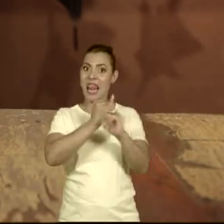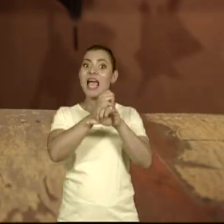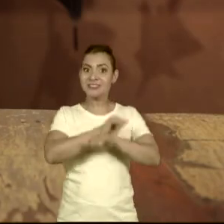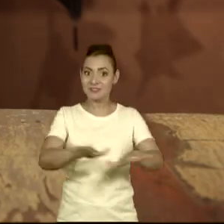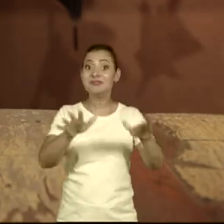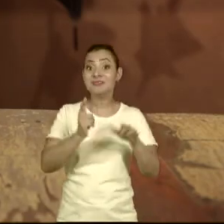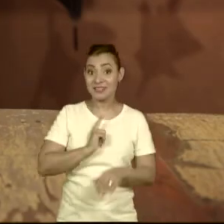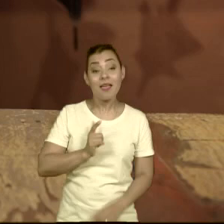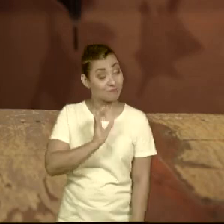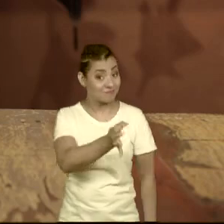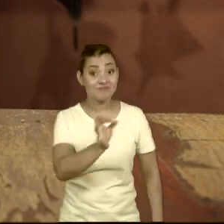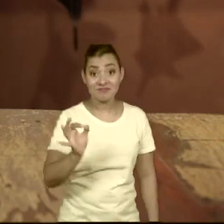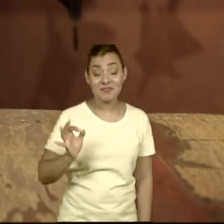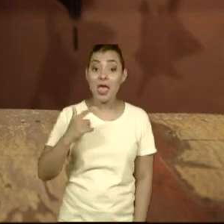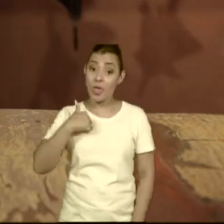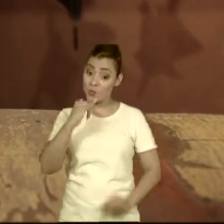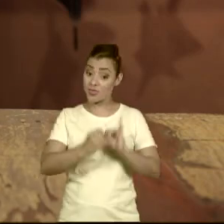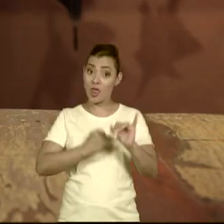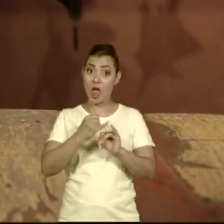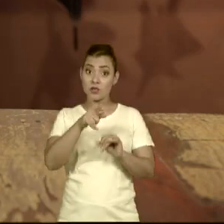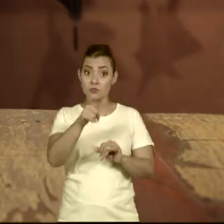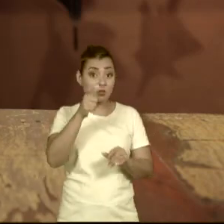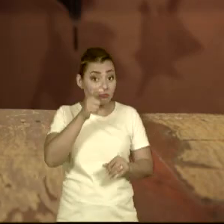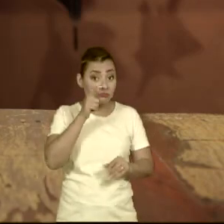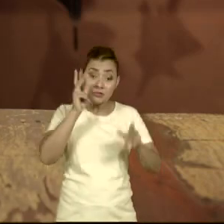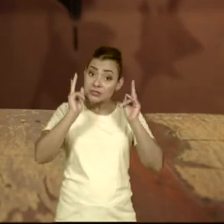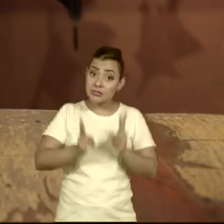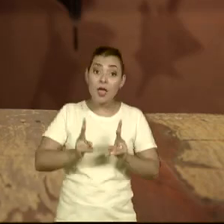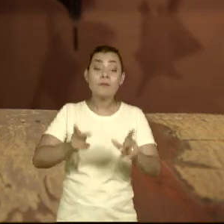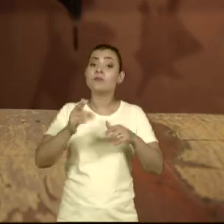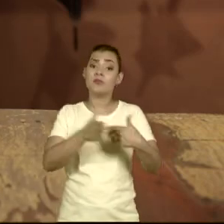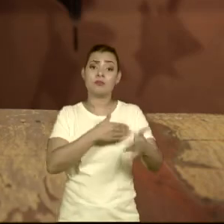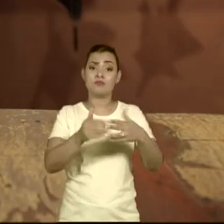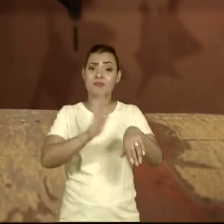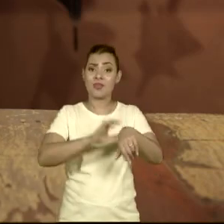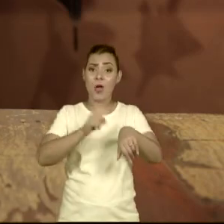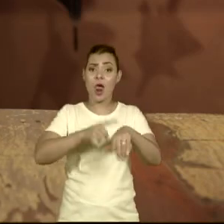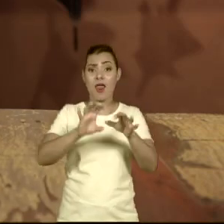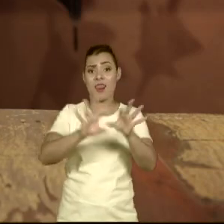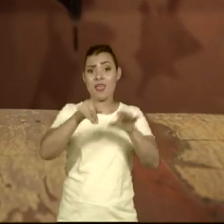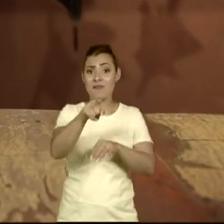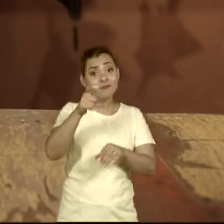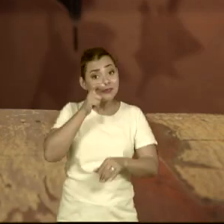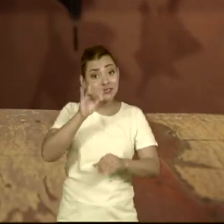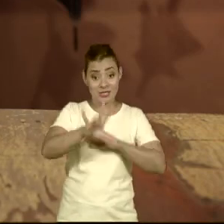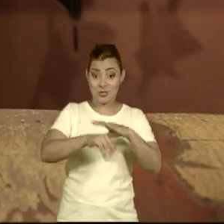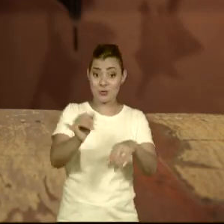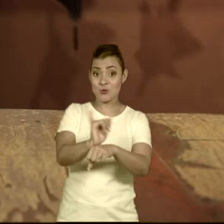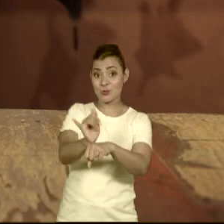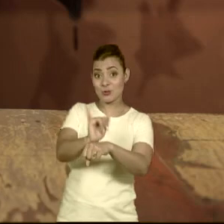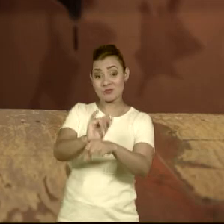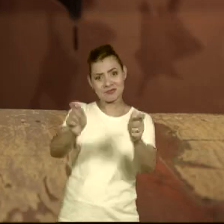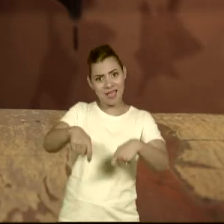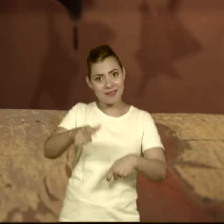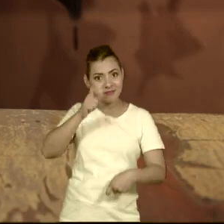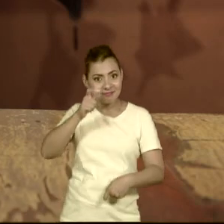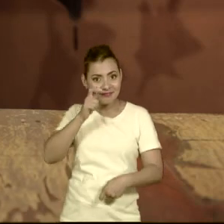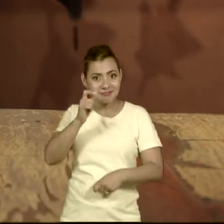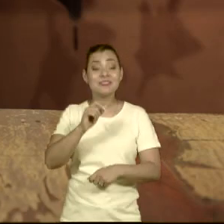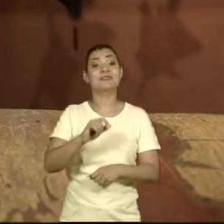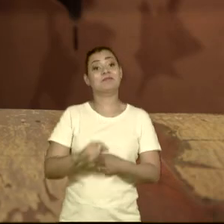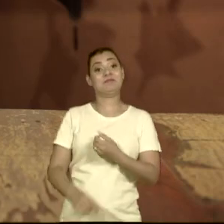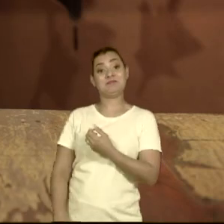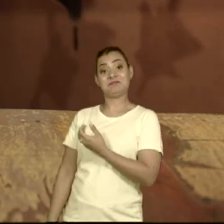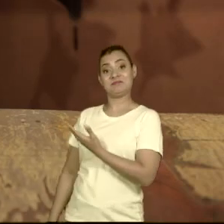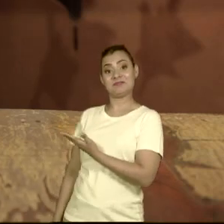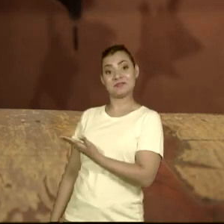Ah, é verdade. Vocês podem me encontrar sempre, a hora que vocês quiserem, no meu canal, no YouTube. Canal do